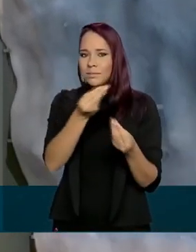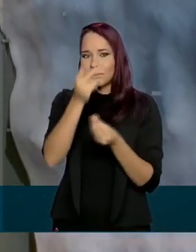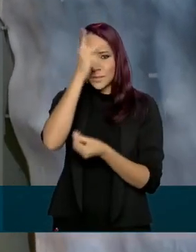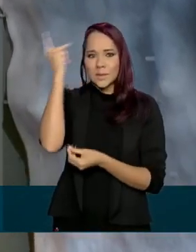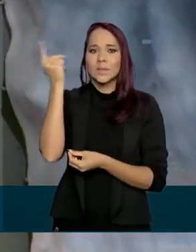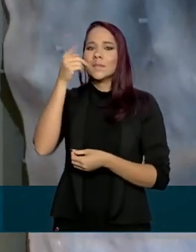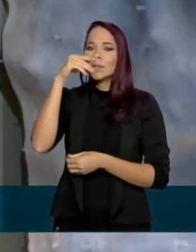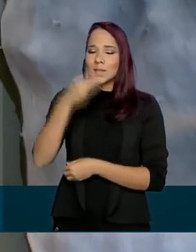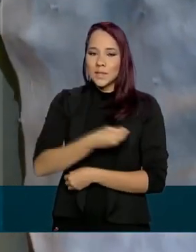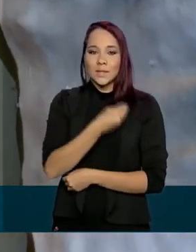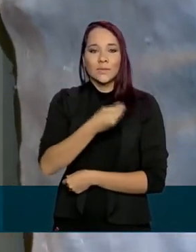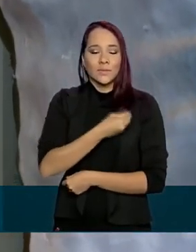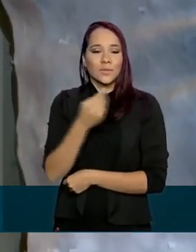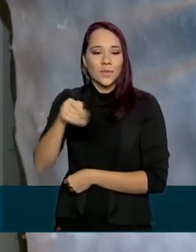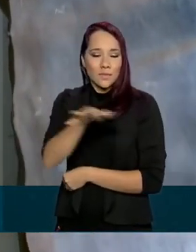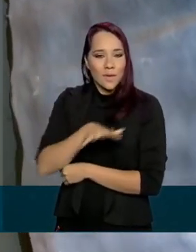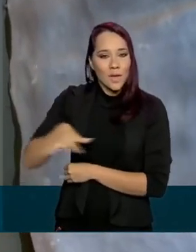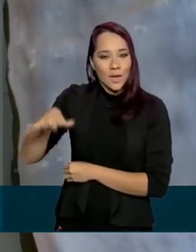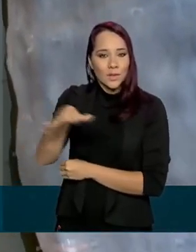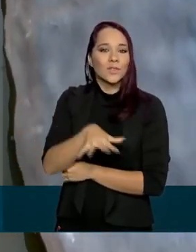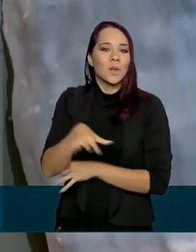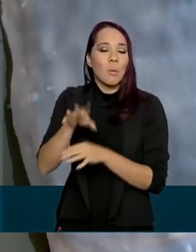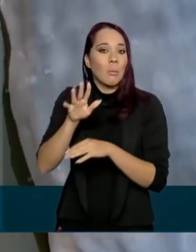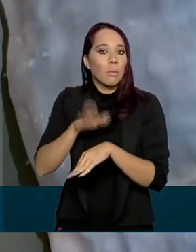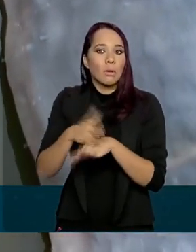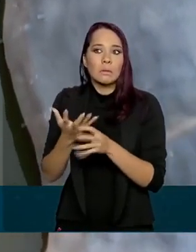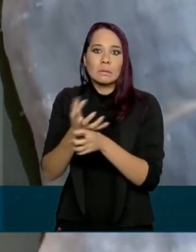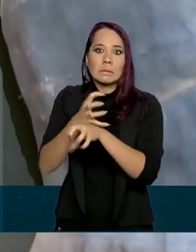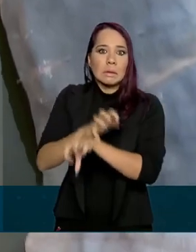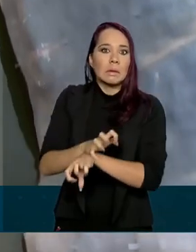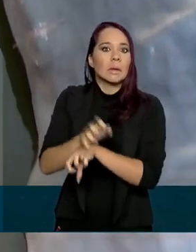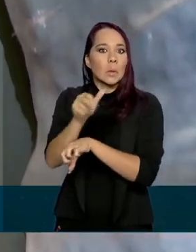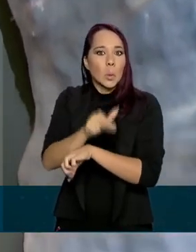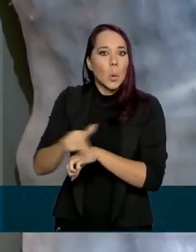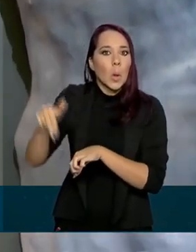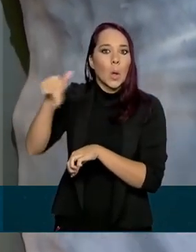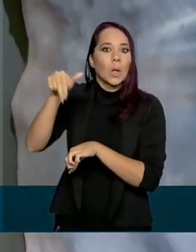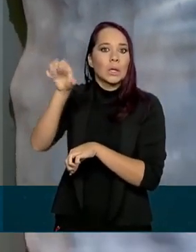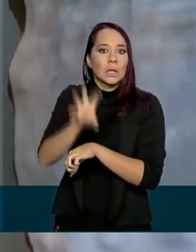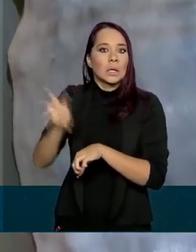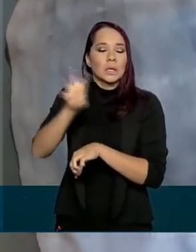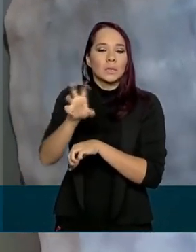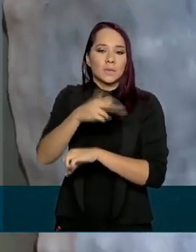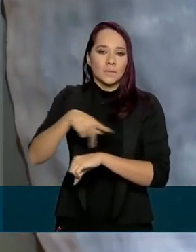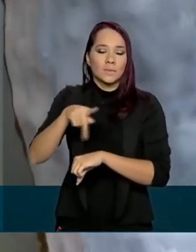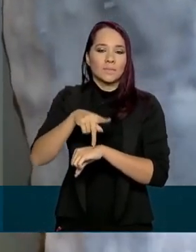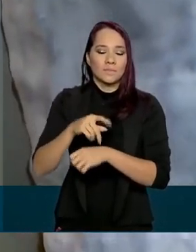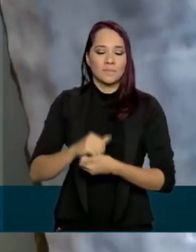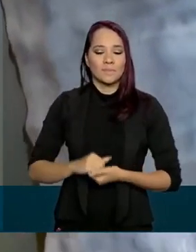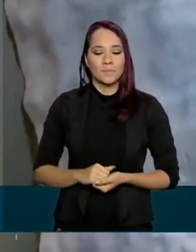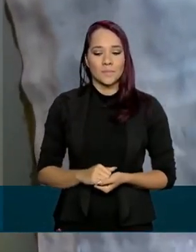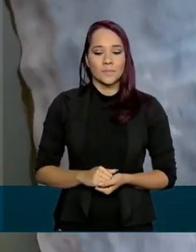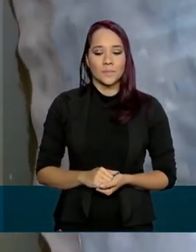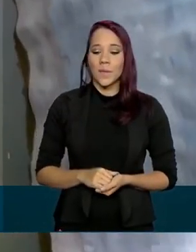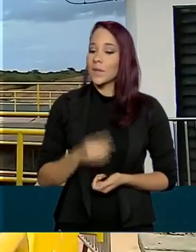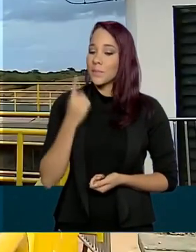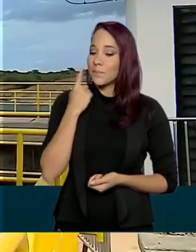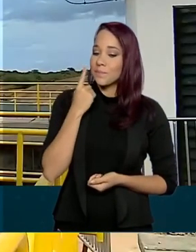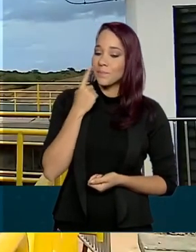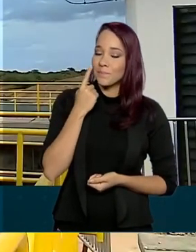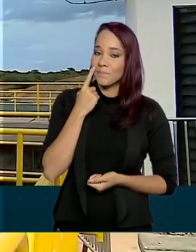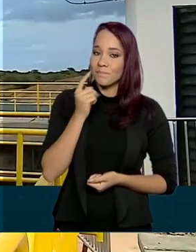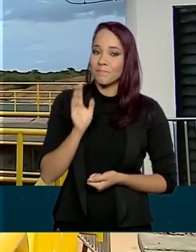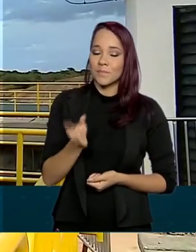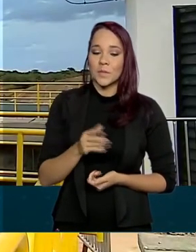brasileiros que vivem nessa região mais seca do nordeste do país nós vemos a